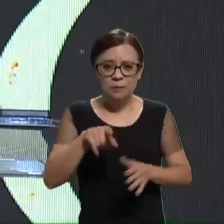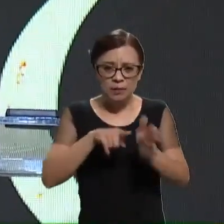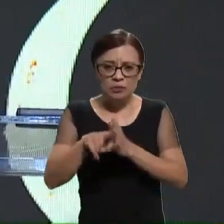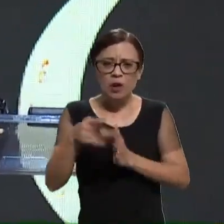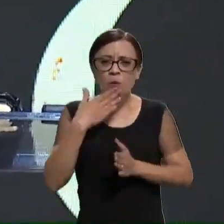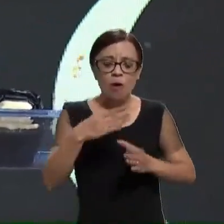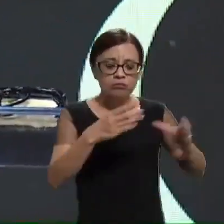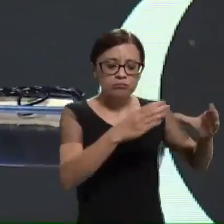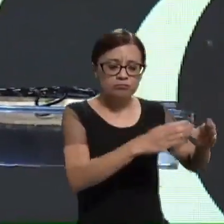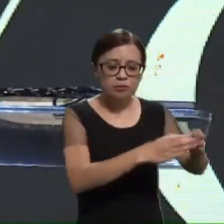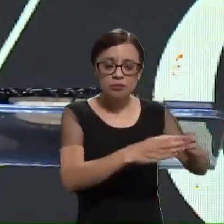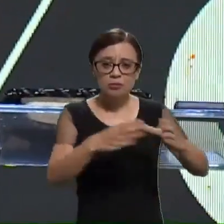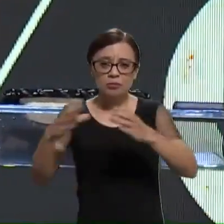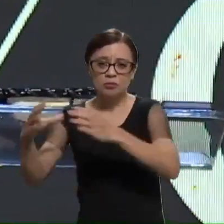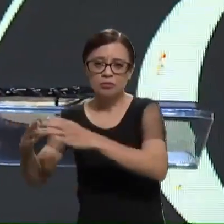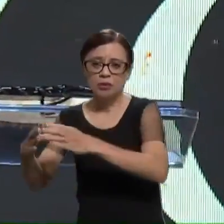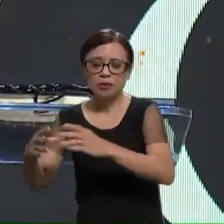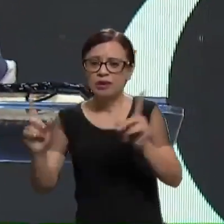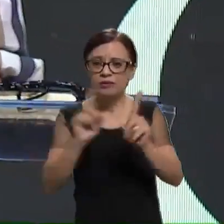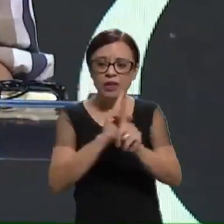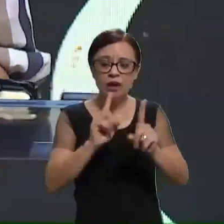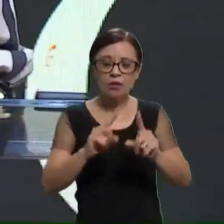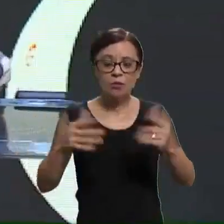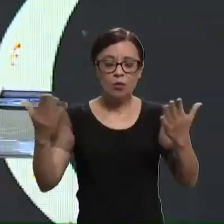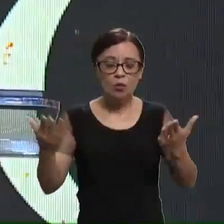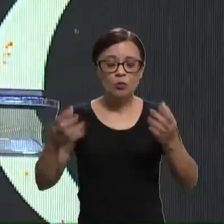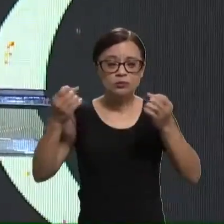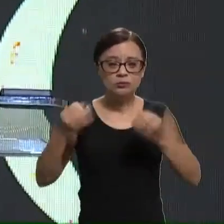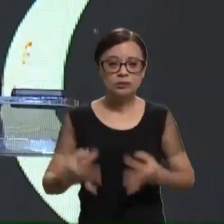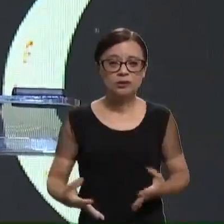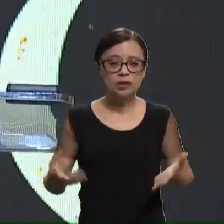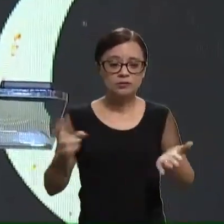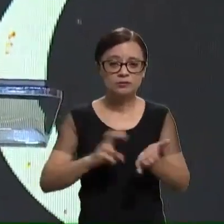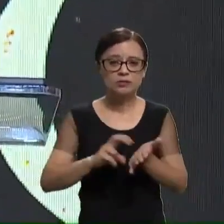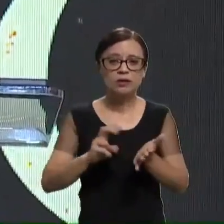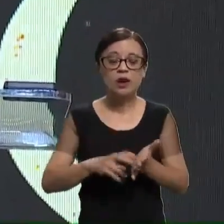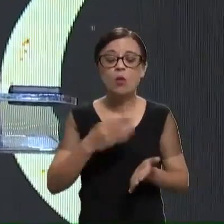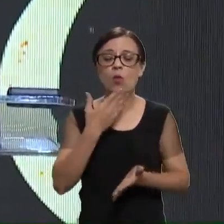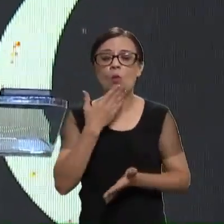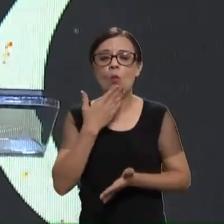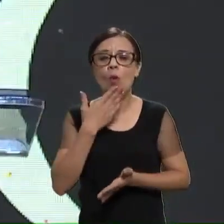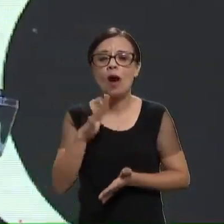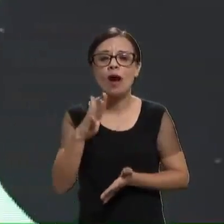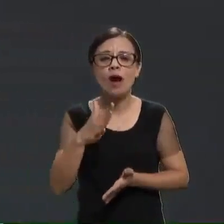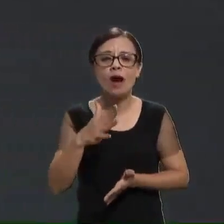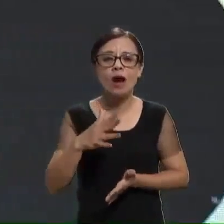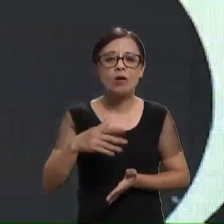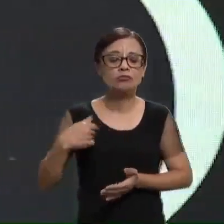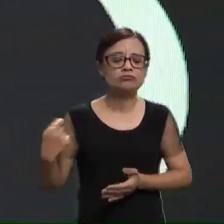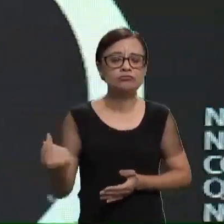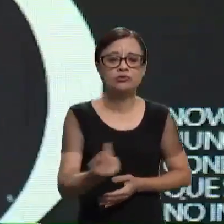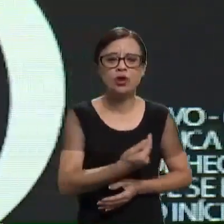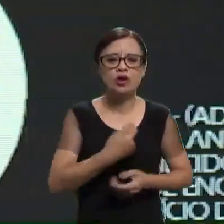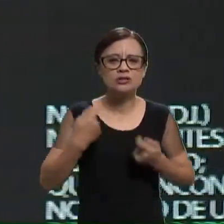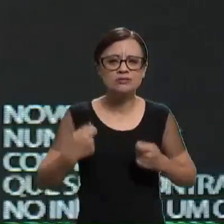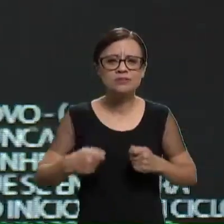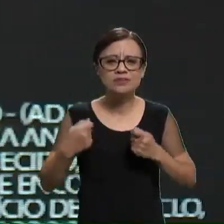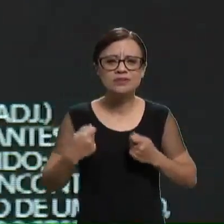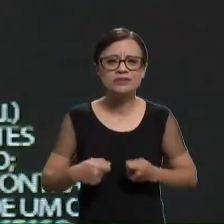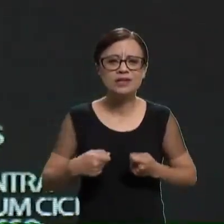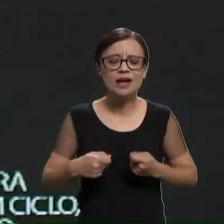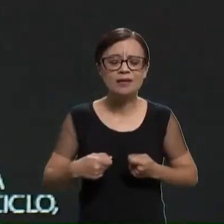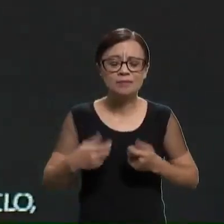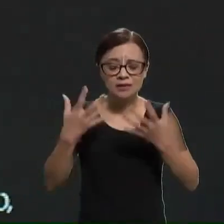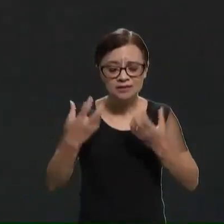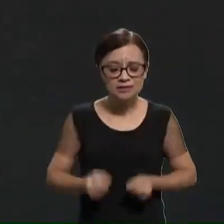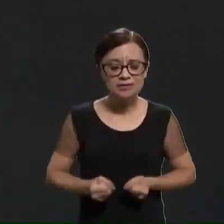está, mas eu quero falar nessa manhã a respeito de qual deve ser a minha posição para receber o